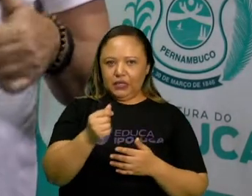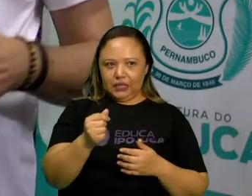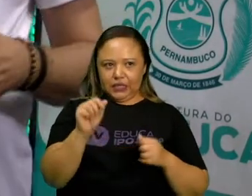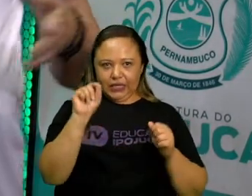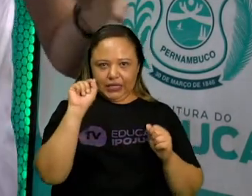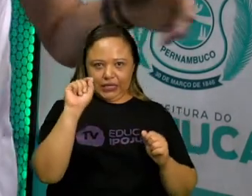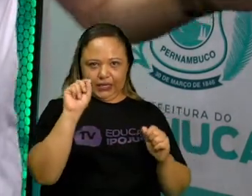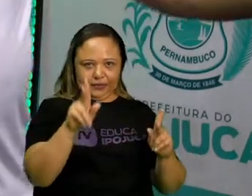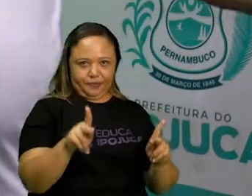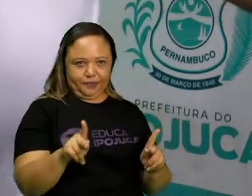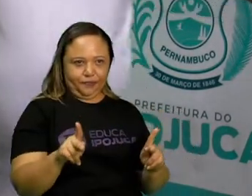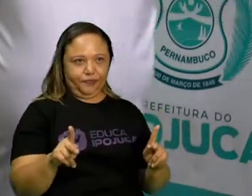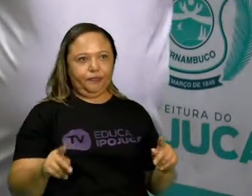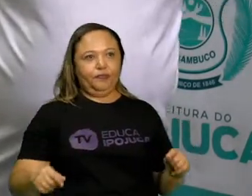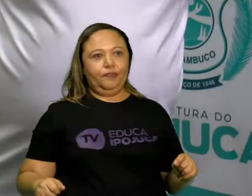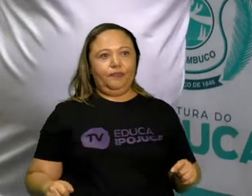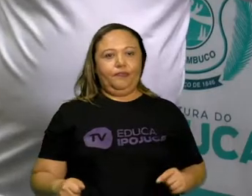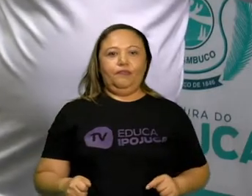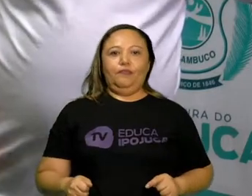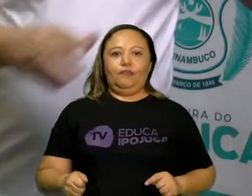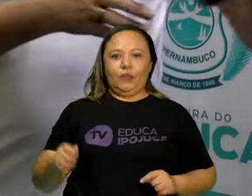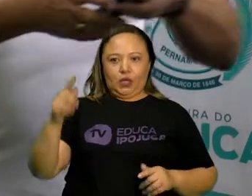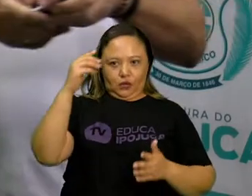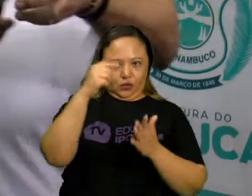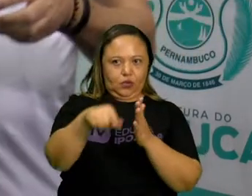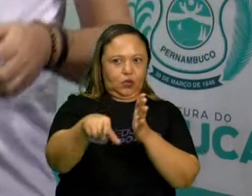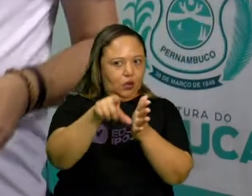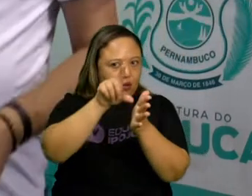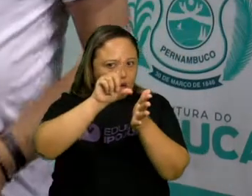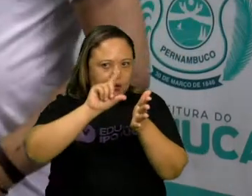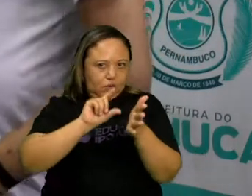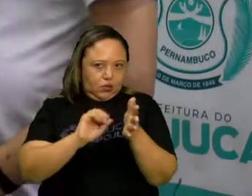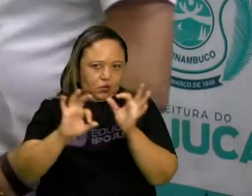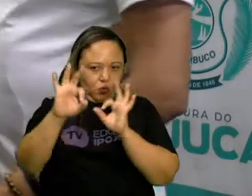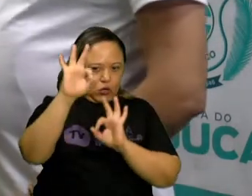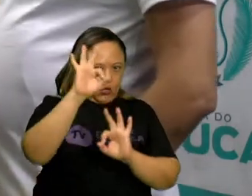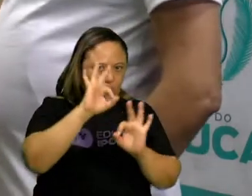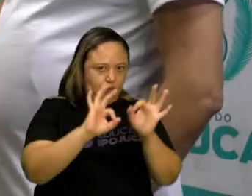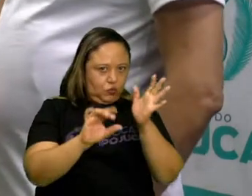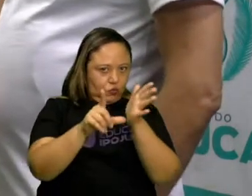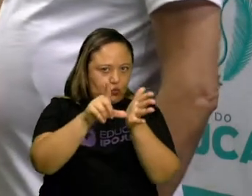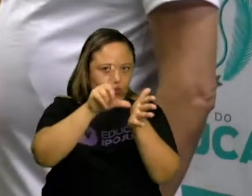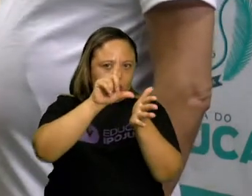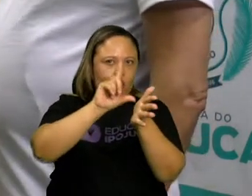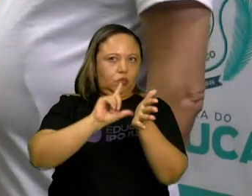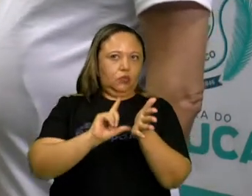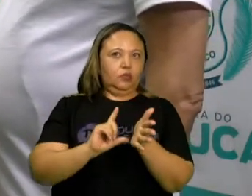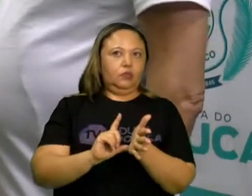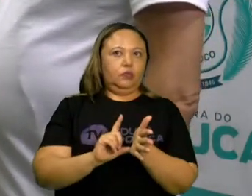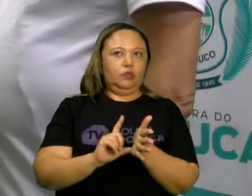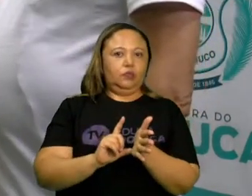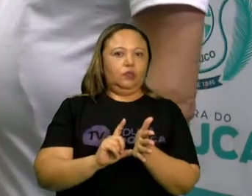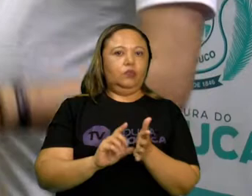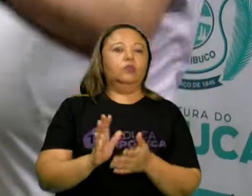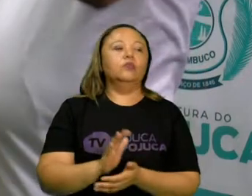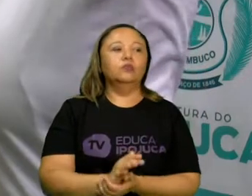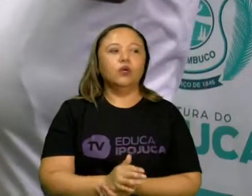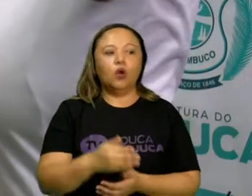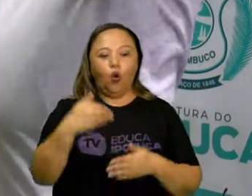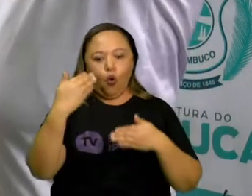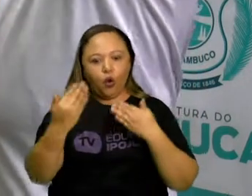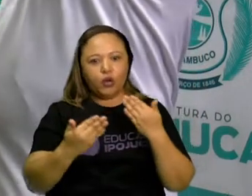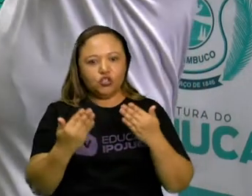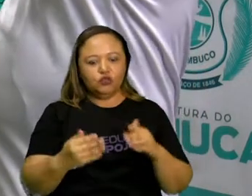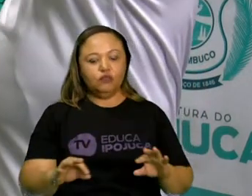ok aí pensa pré-produção vamos parar produção Bom vamos lá